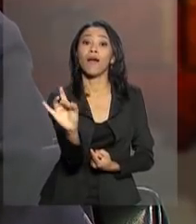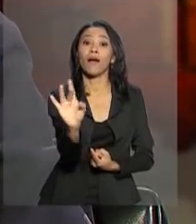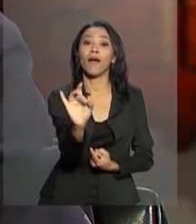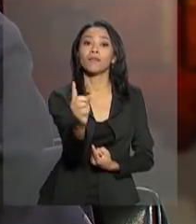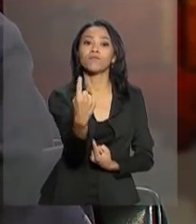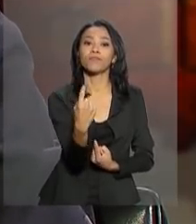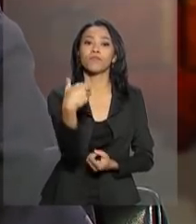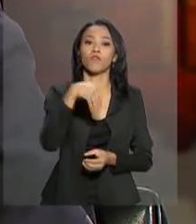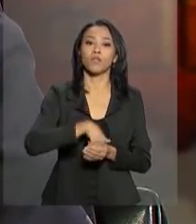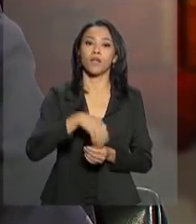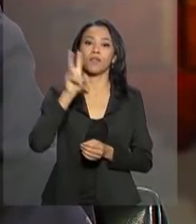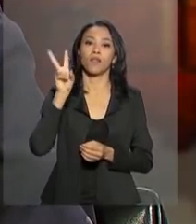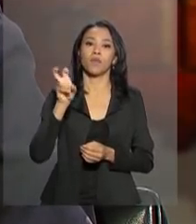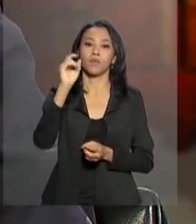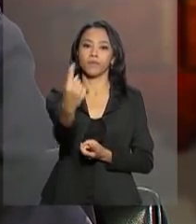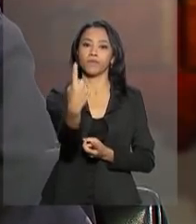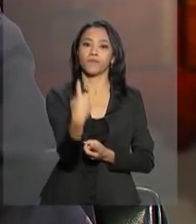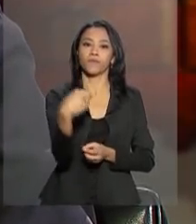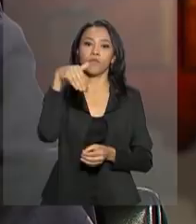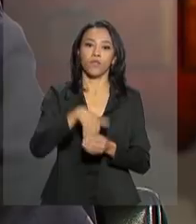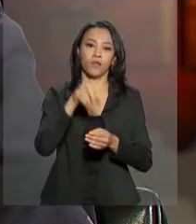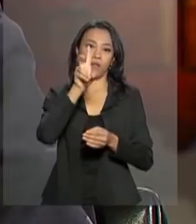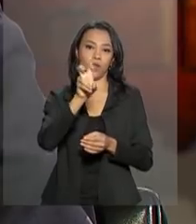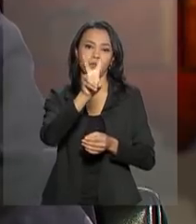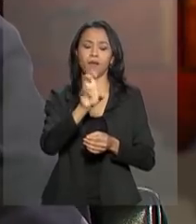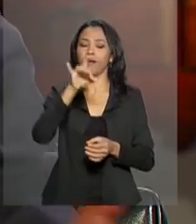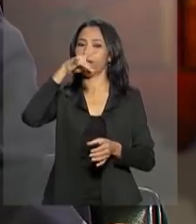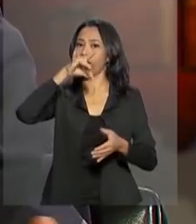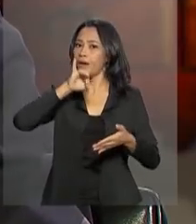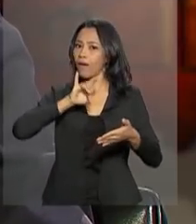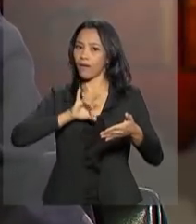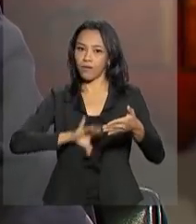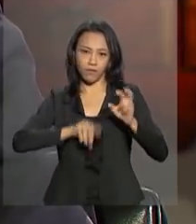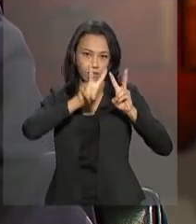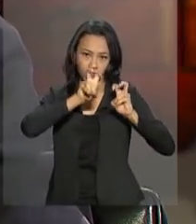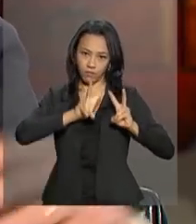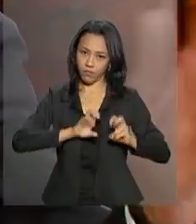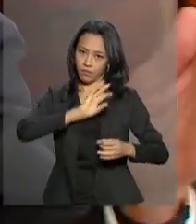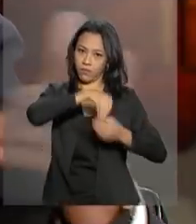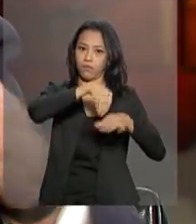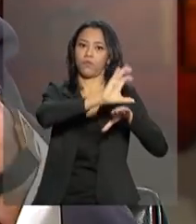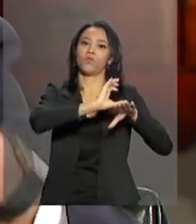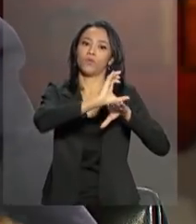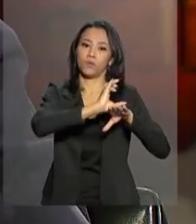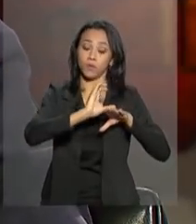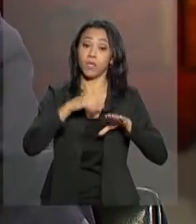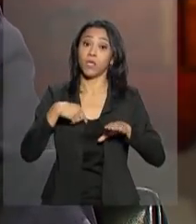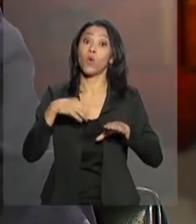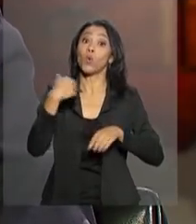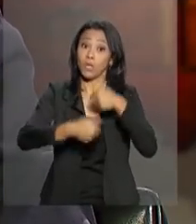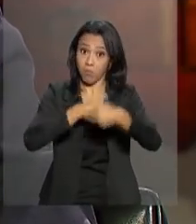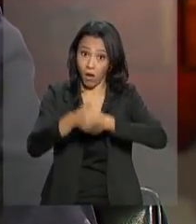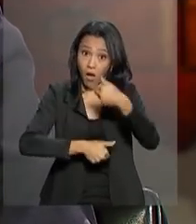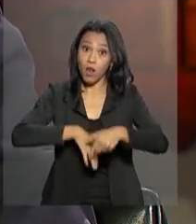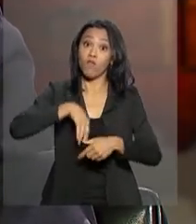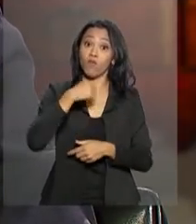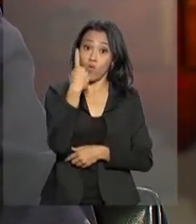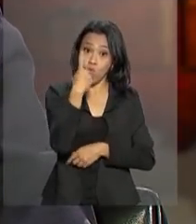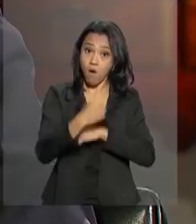votar cada tema da Constituição. E isto importou que num trabalho de mais de ano e meio, não